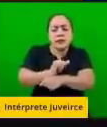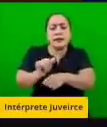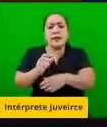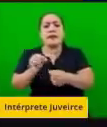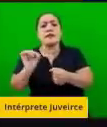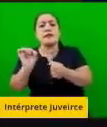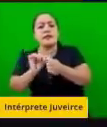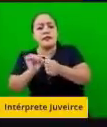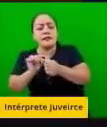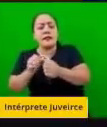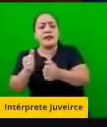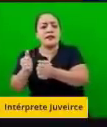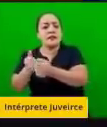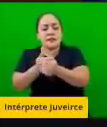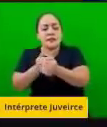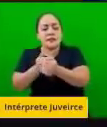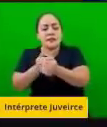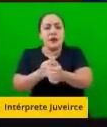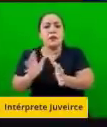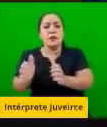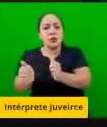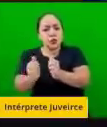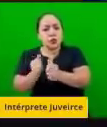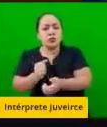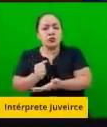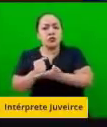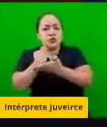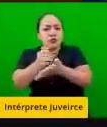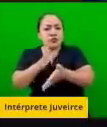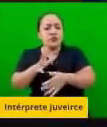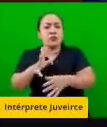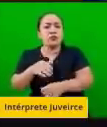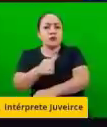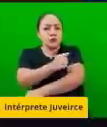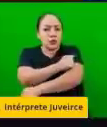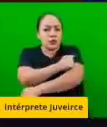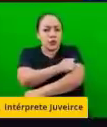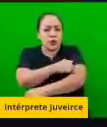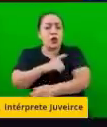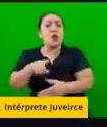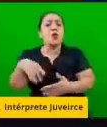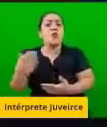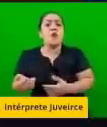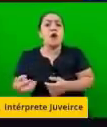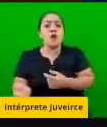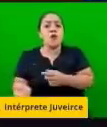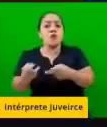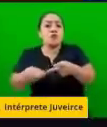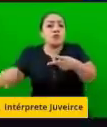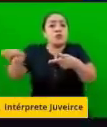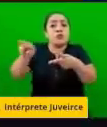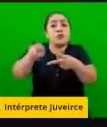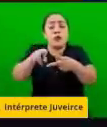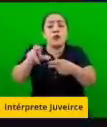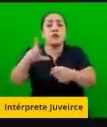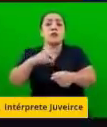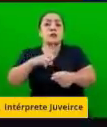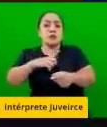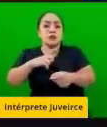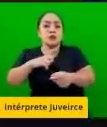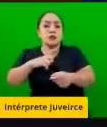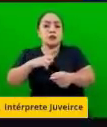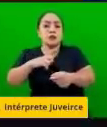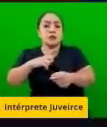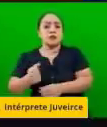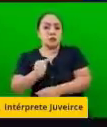acompanhamento. Qual é o feedback que ele está tendo dos alunos nesses acompanhamentos, ou seja, como está sendo a interação com